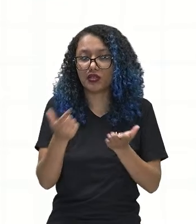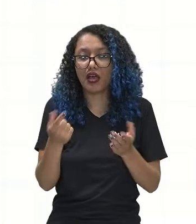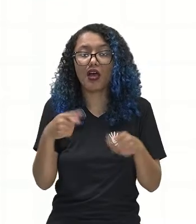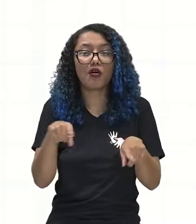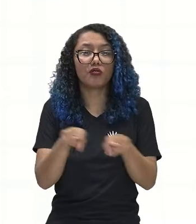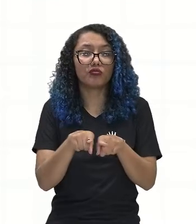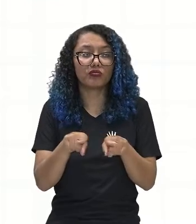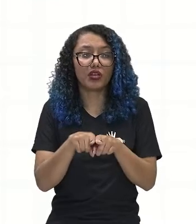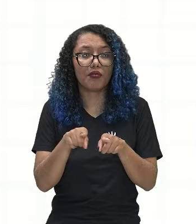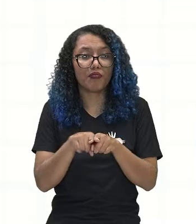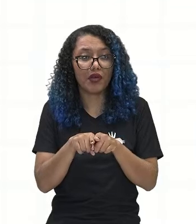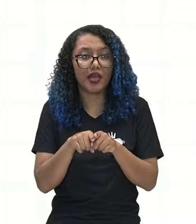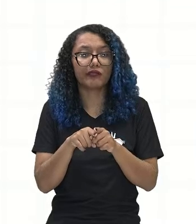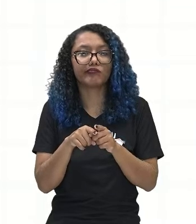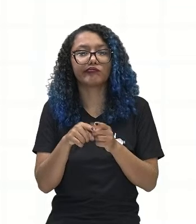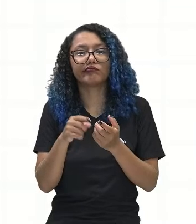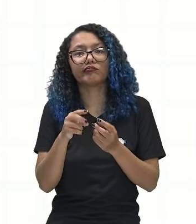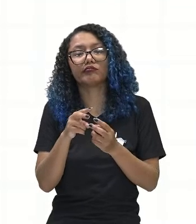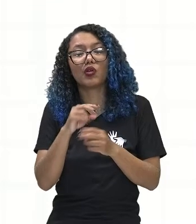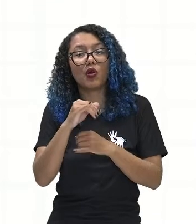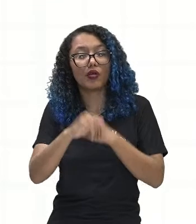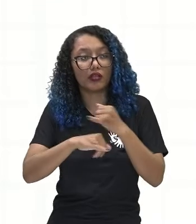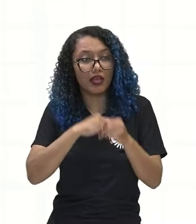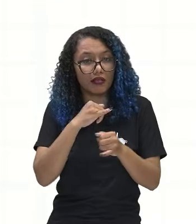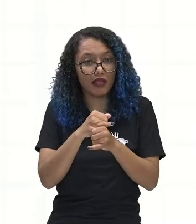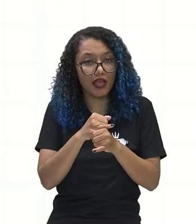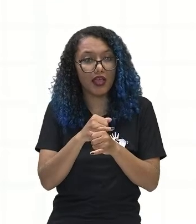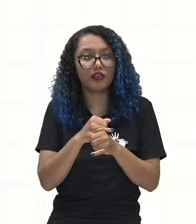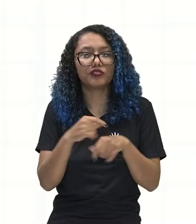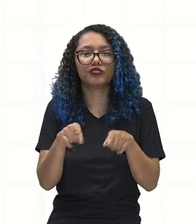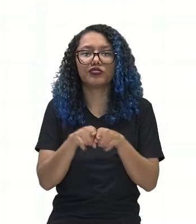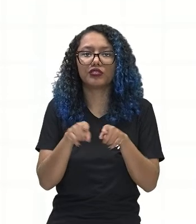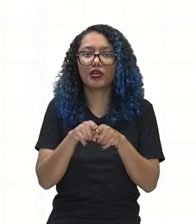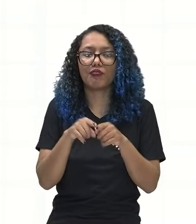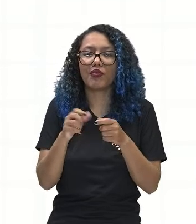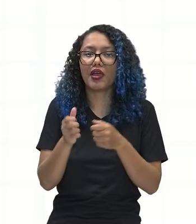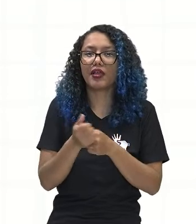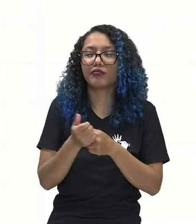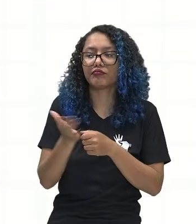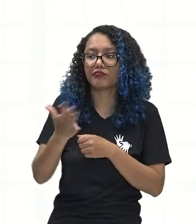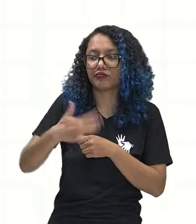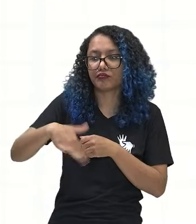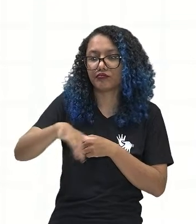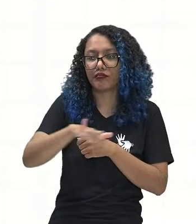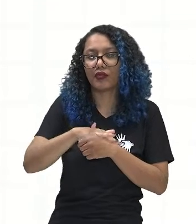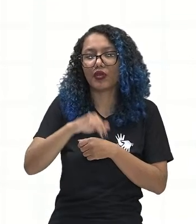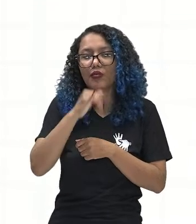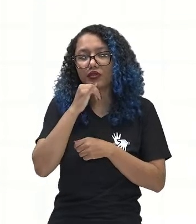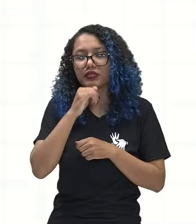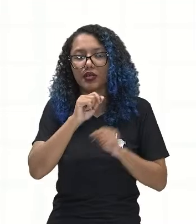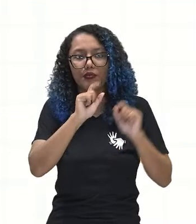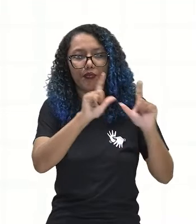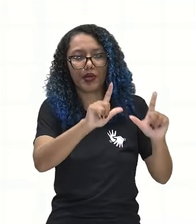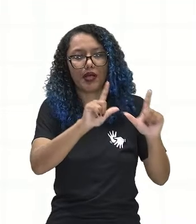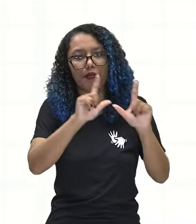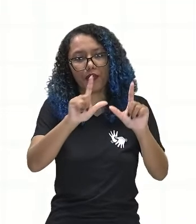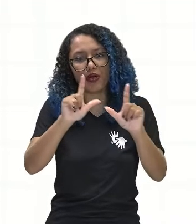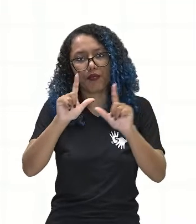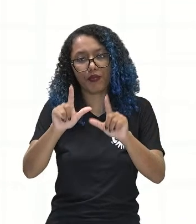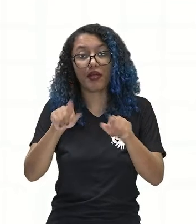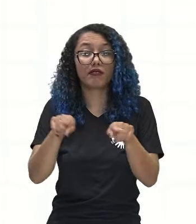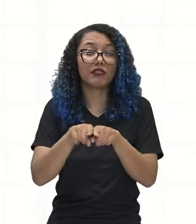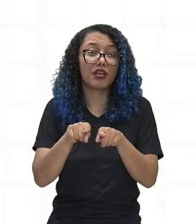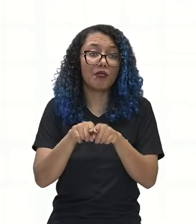né? Dessa que eu mencionei para você, publicidade externa, como os outdoors, os cartazes, né? No próprio